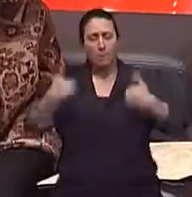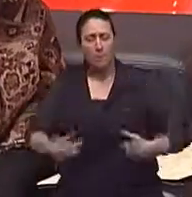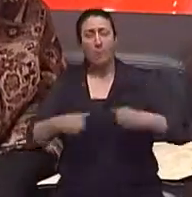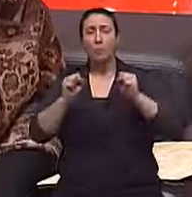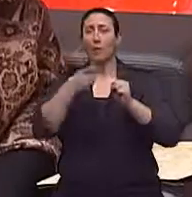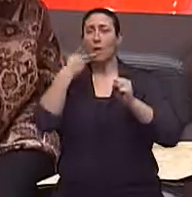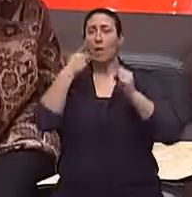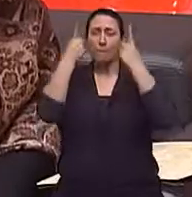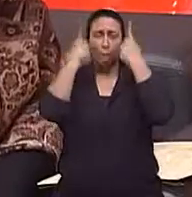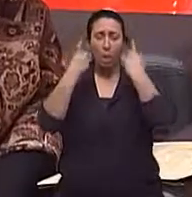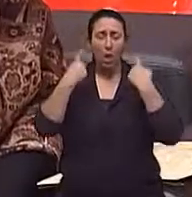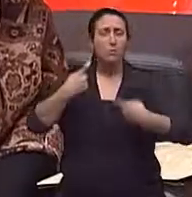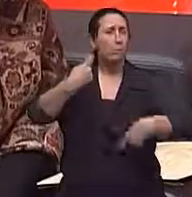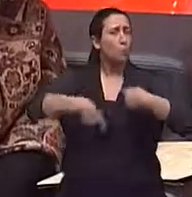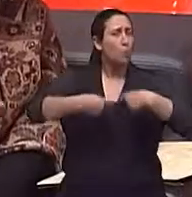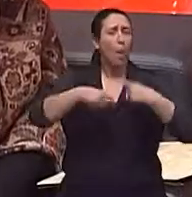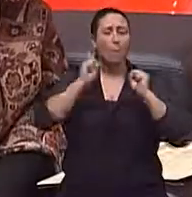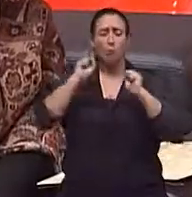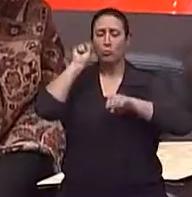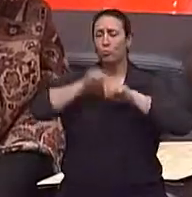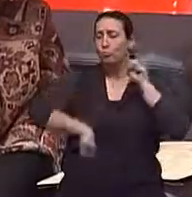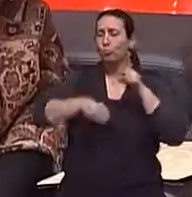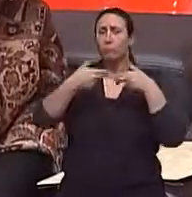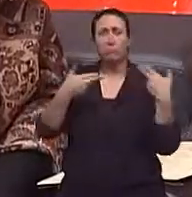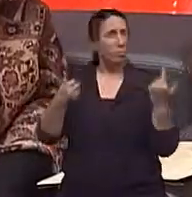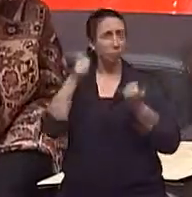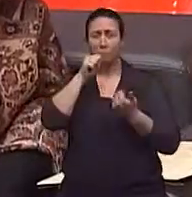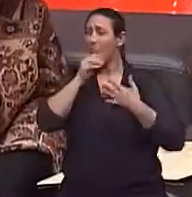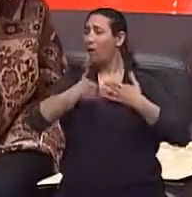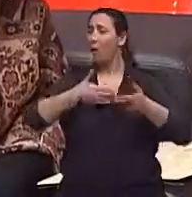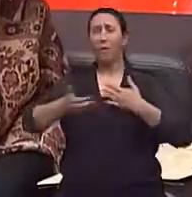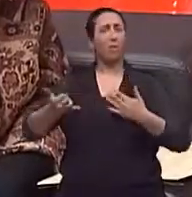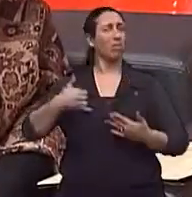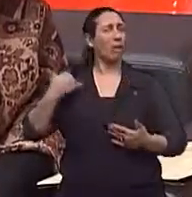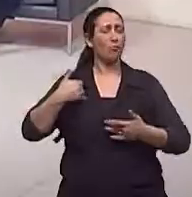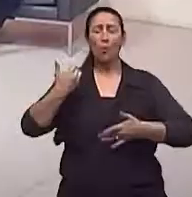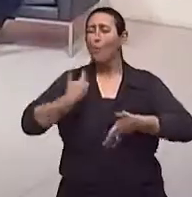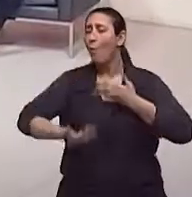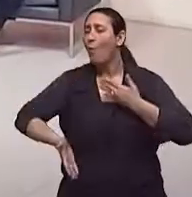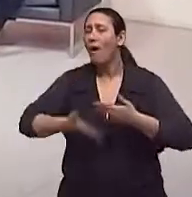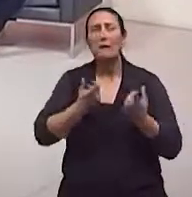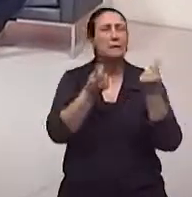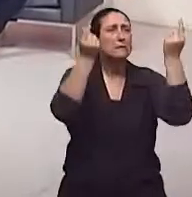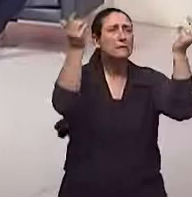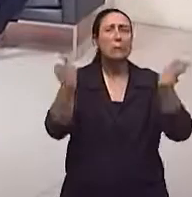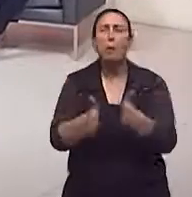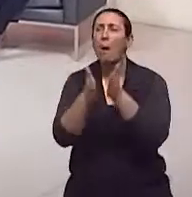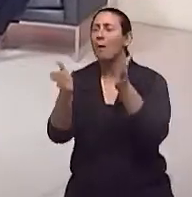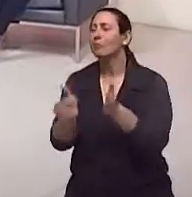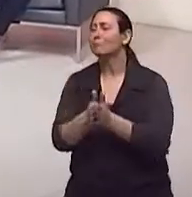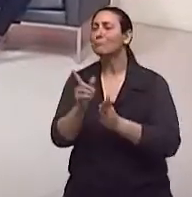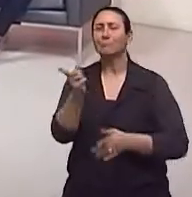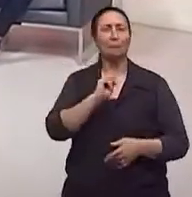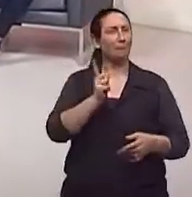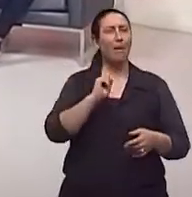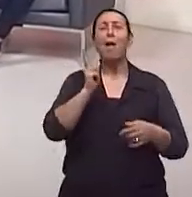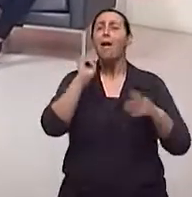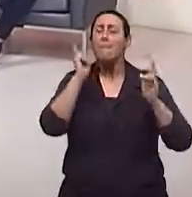mas nós mulheres de qualquer classe de qualquer idade de qualquer